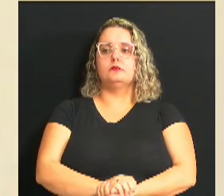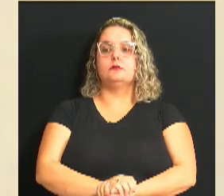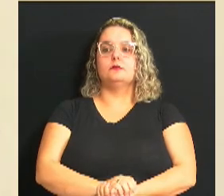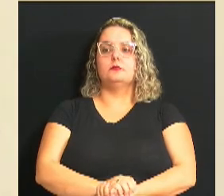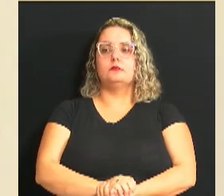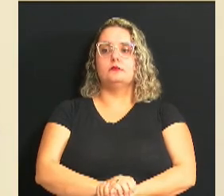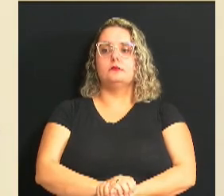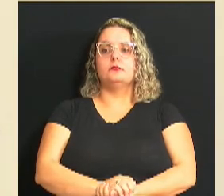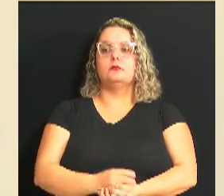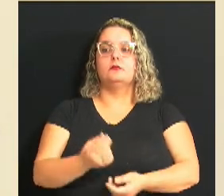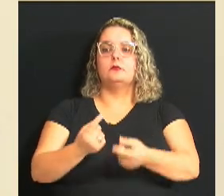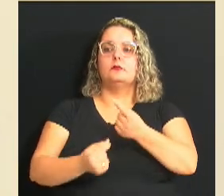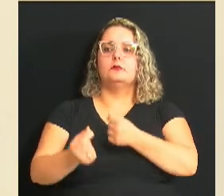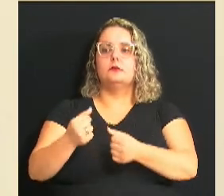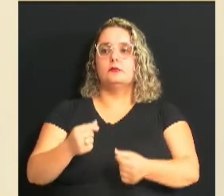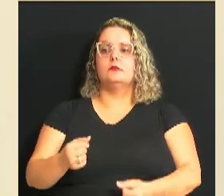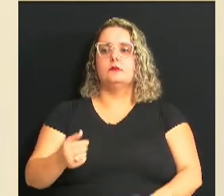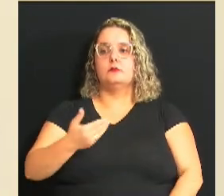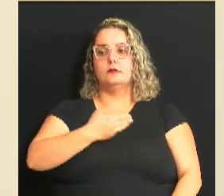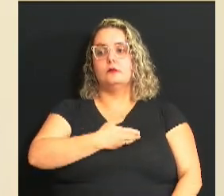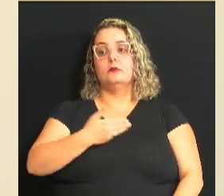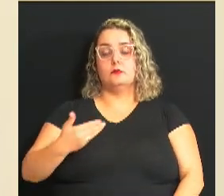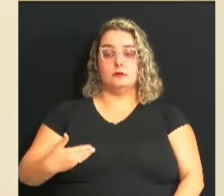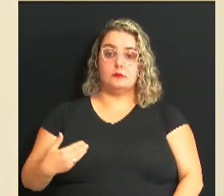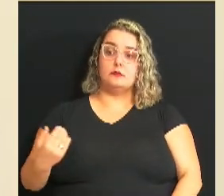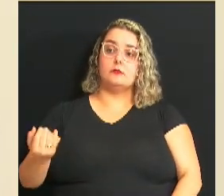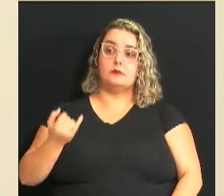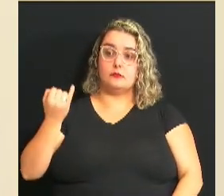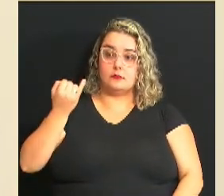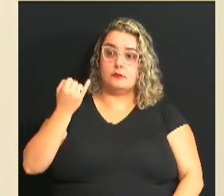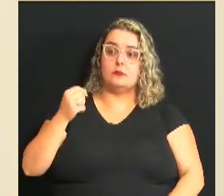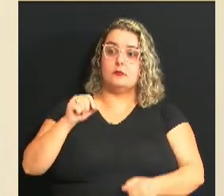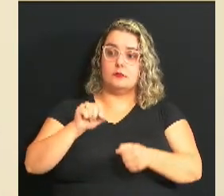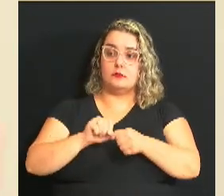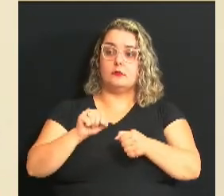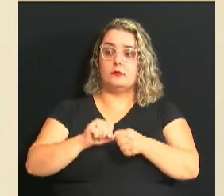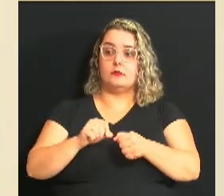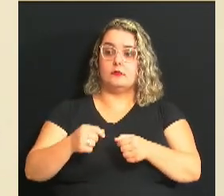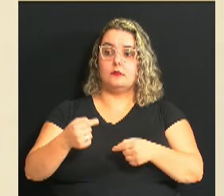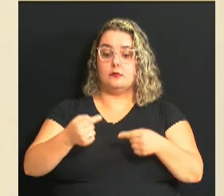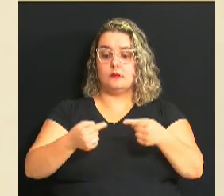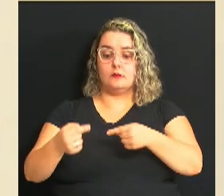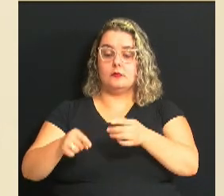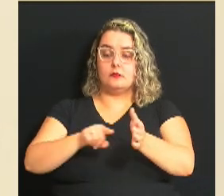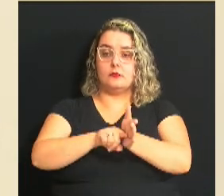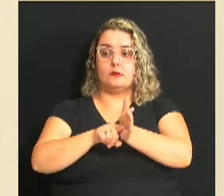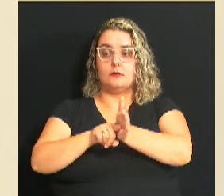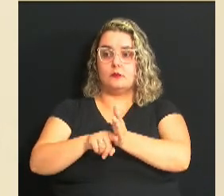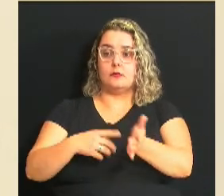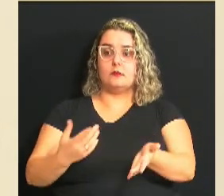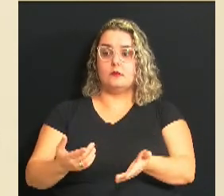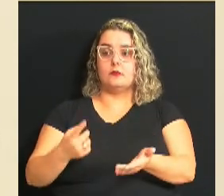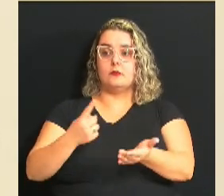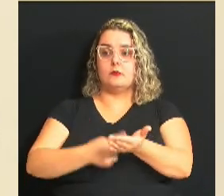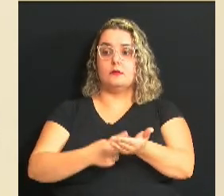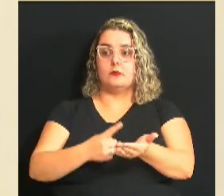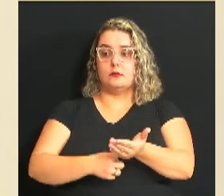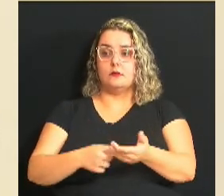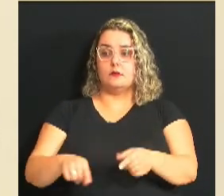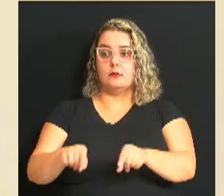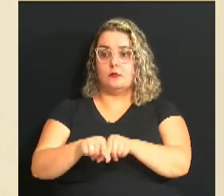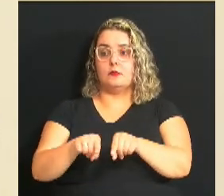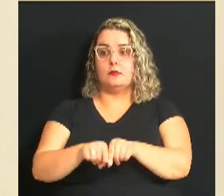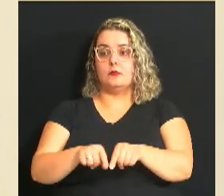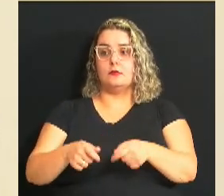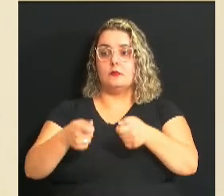do orçamento público é bem relevante, e nós precisamos fazer essa disputa e queremos nos comprometer com isso, né, para